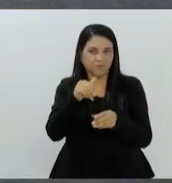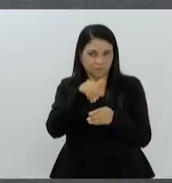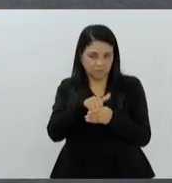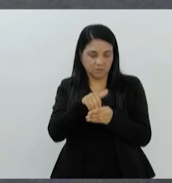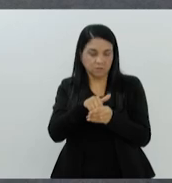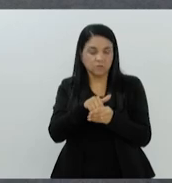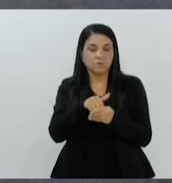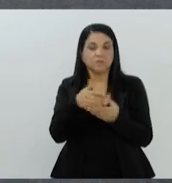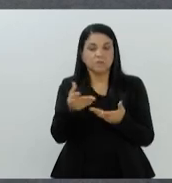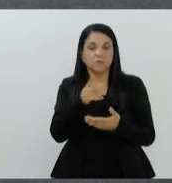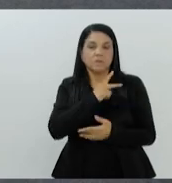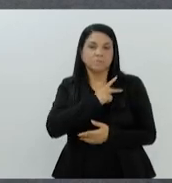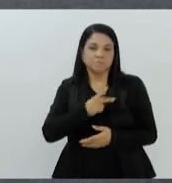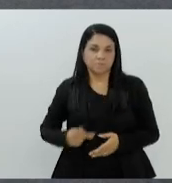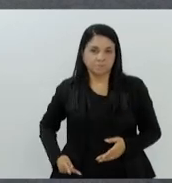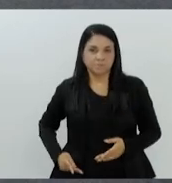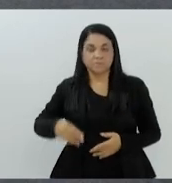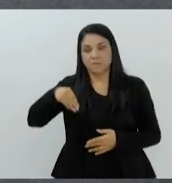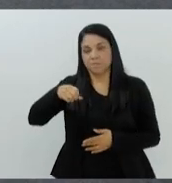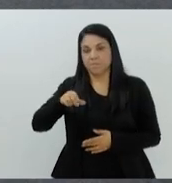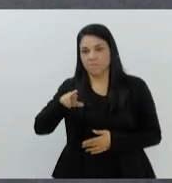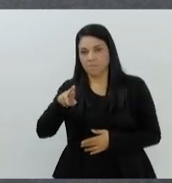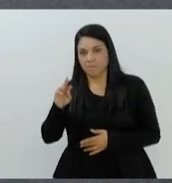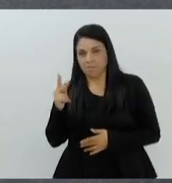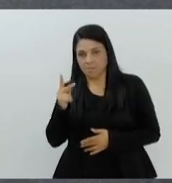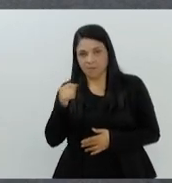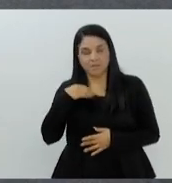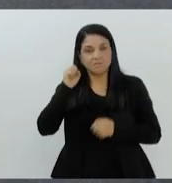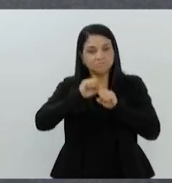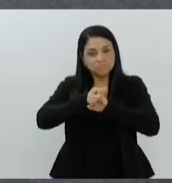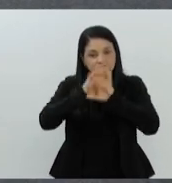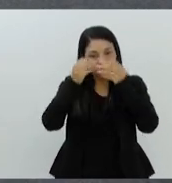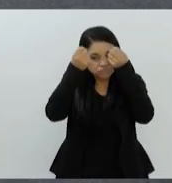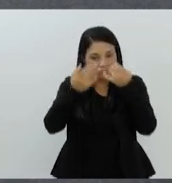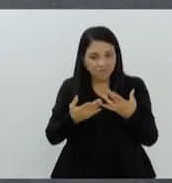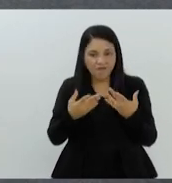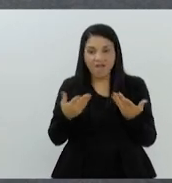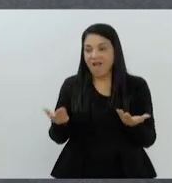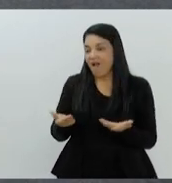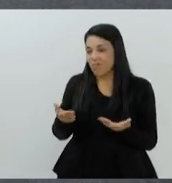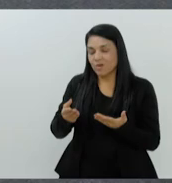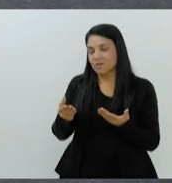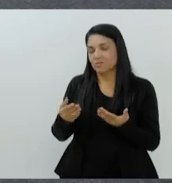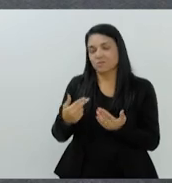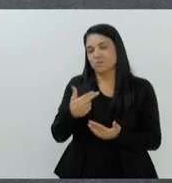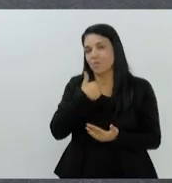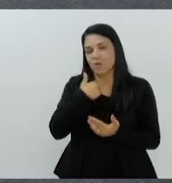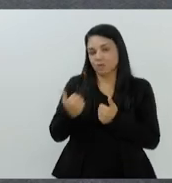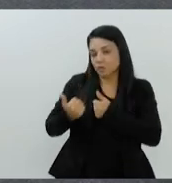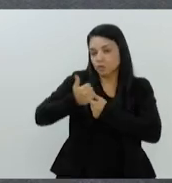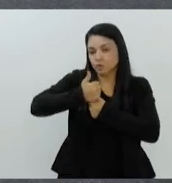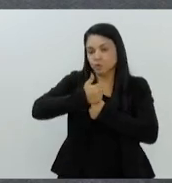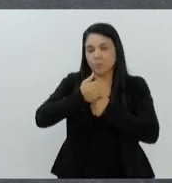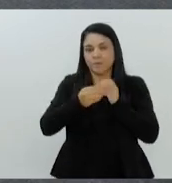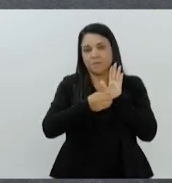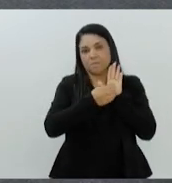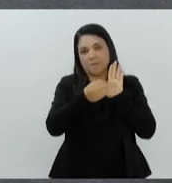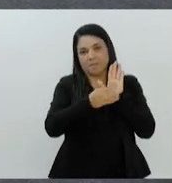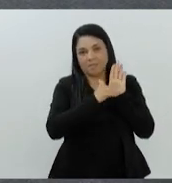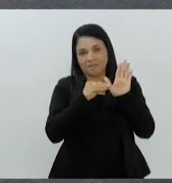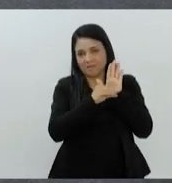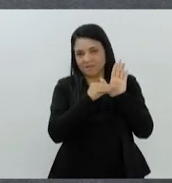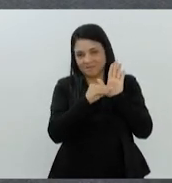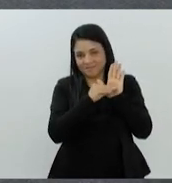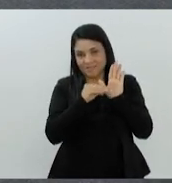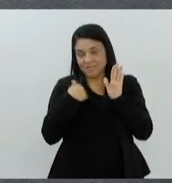deputada presidenta Marta esclareceu, eu entendi, deputado Samuel, não há como fazer subemenda, porque se eu retiro todas as emendas, não há